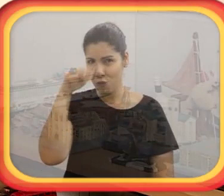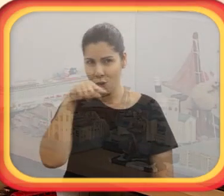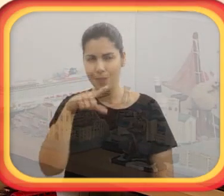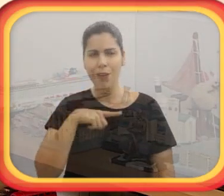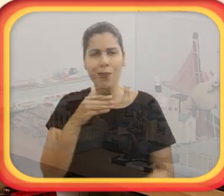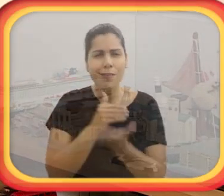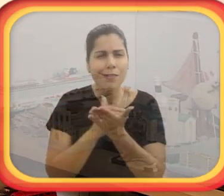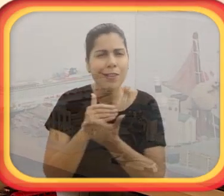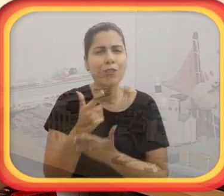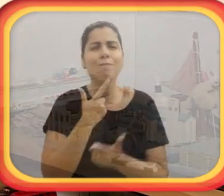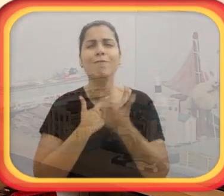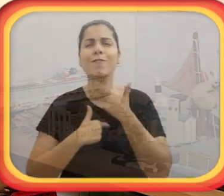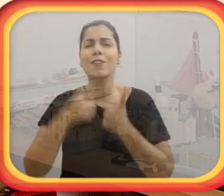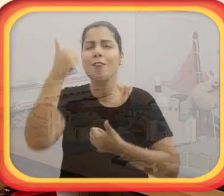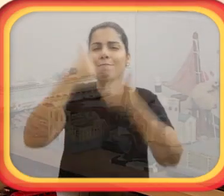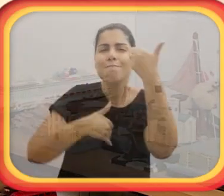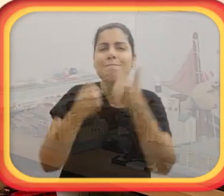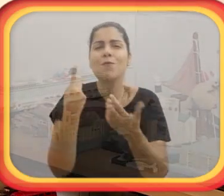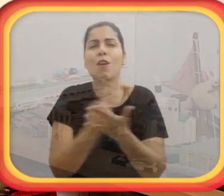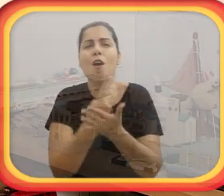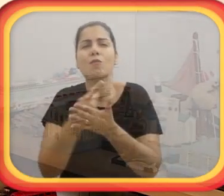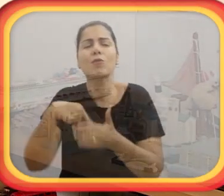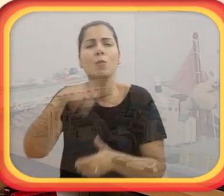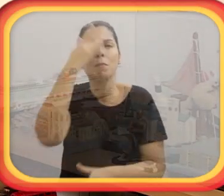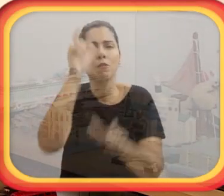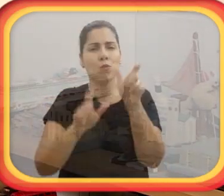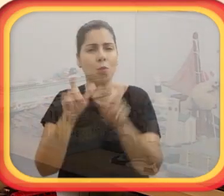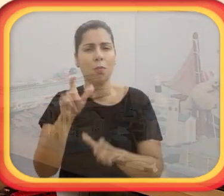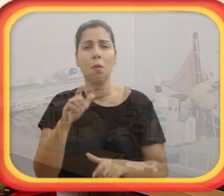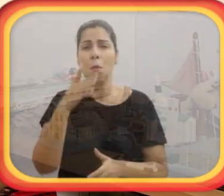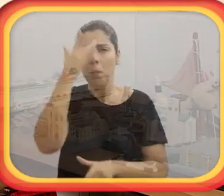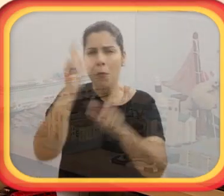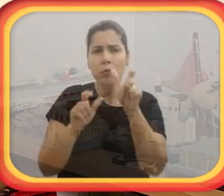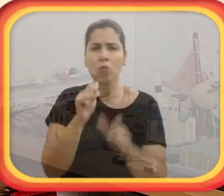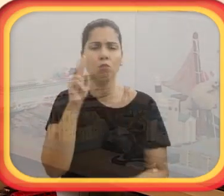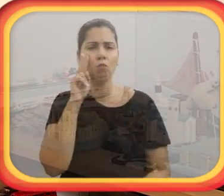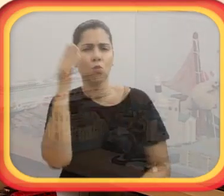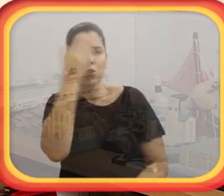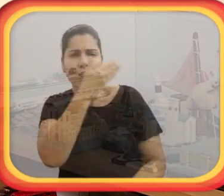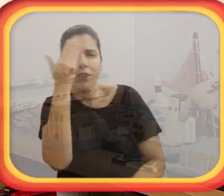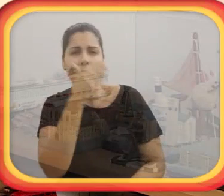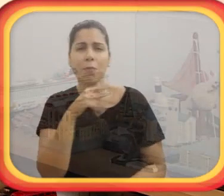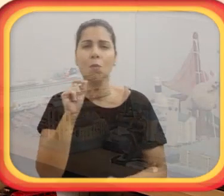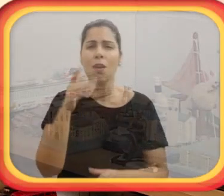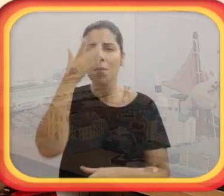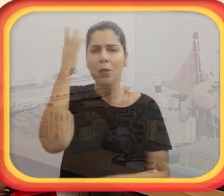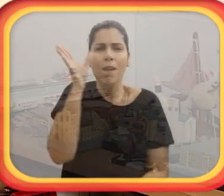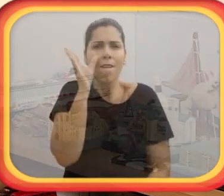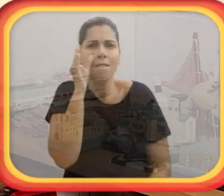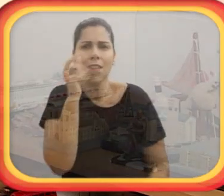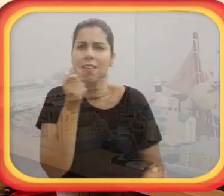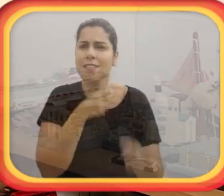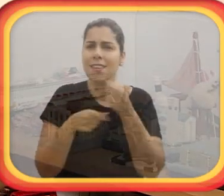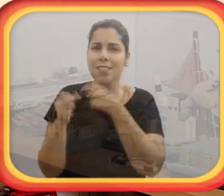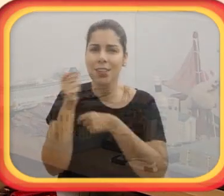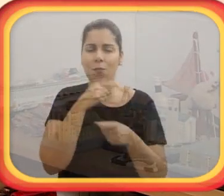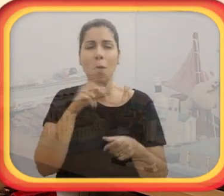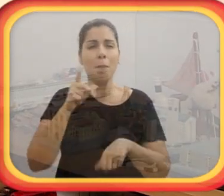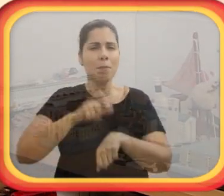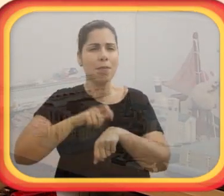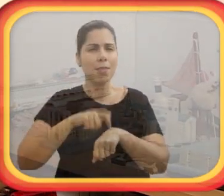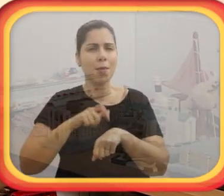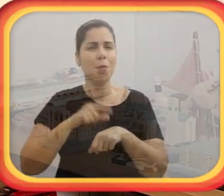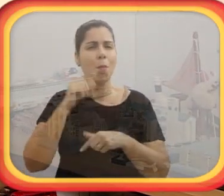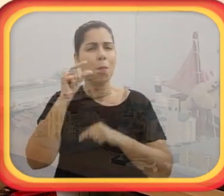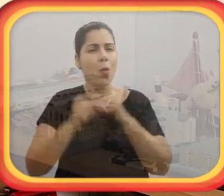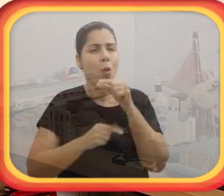né? O blog Histórias de Cegos teve início com a vontade de contar aqueles causos que acontecem com a gente, né, com